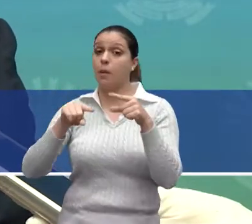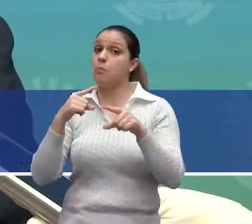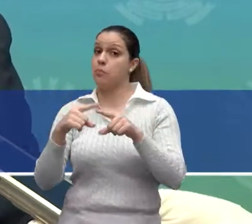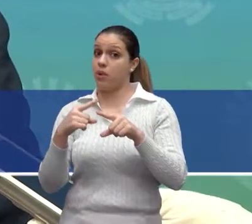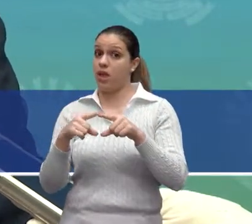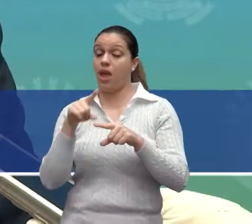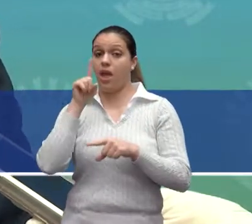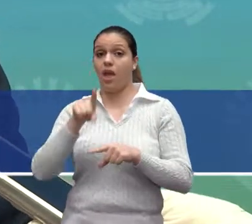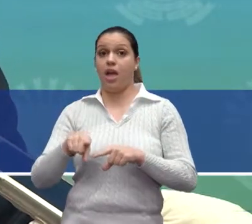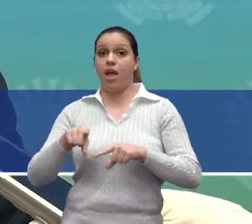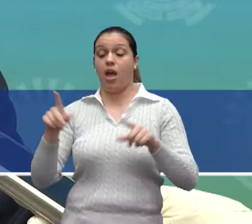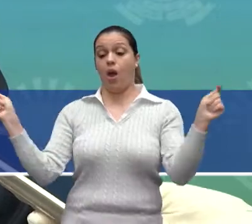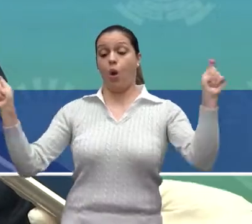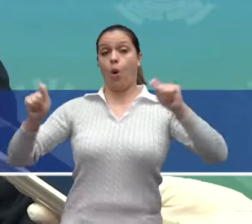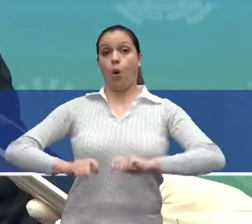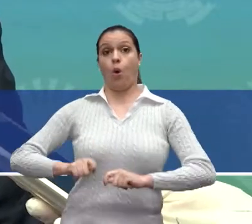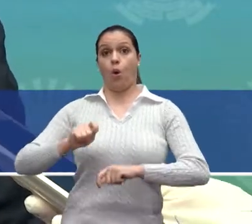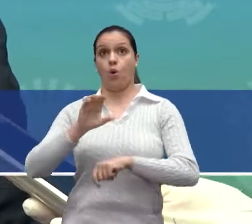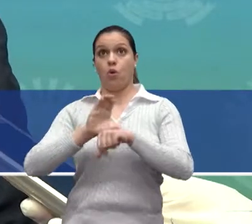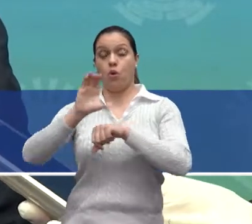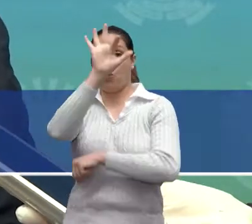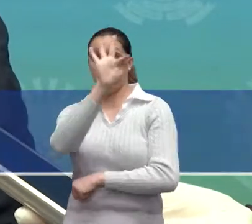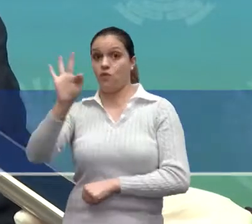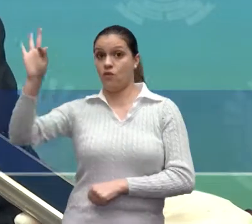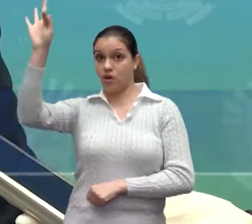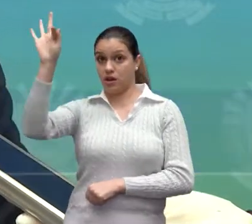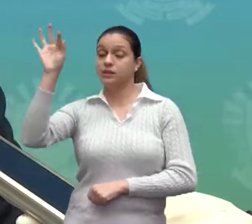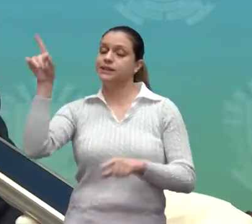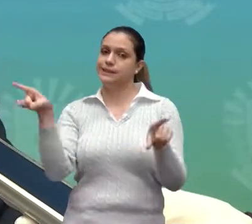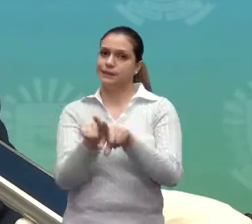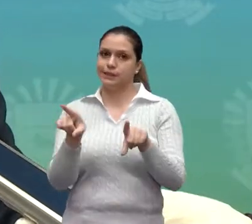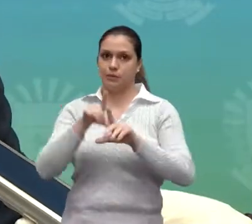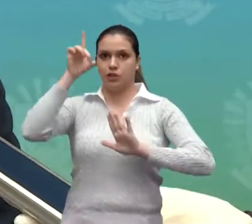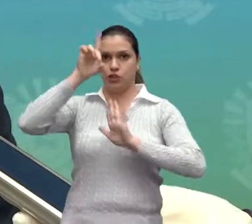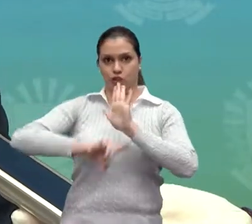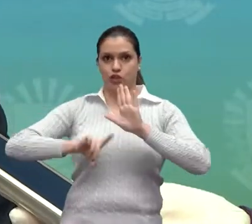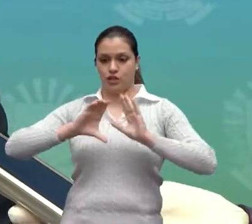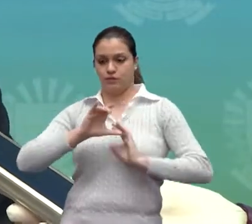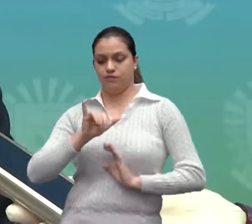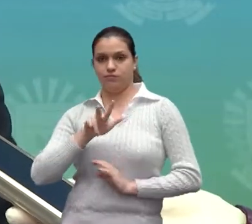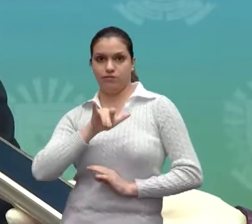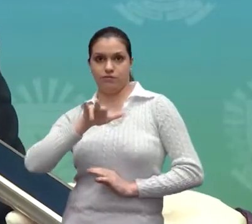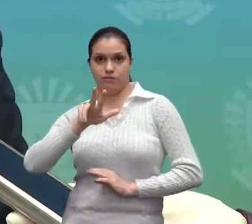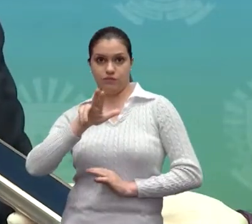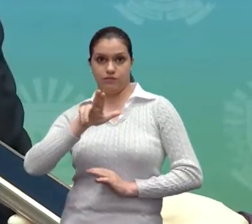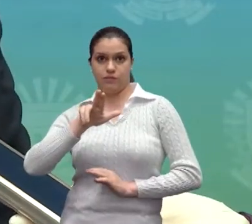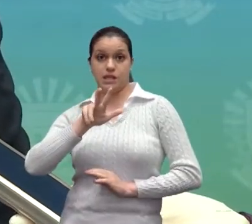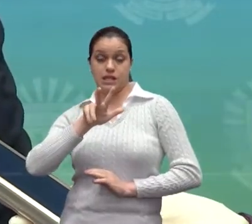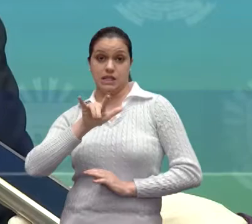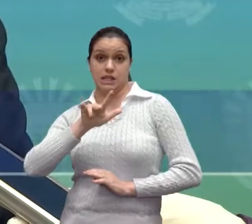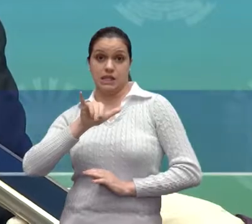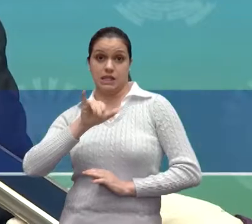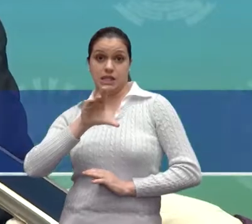competência da esfera federal, ele entra na questão do direito civil, que são as questões dos contratos,